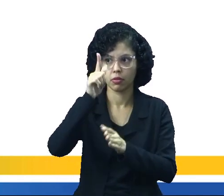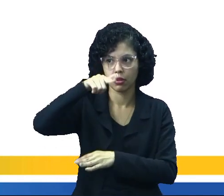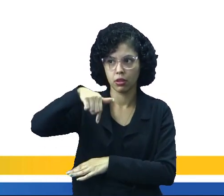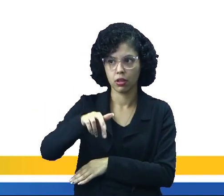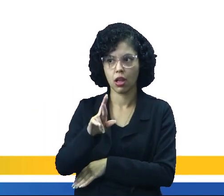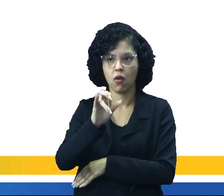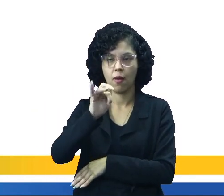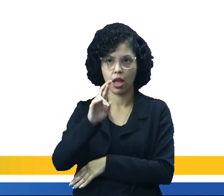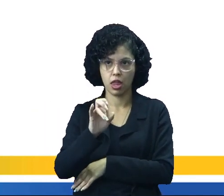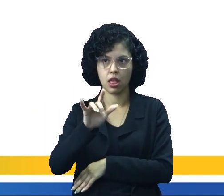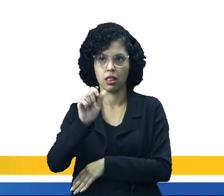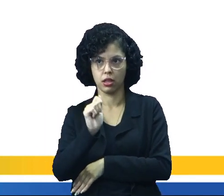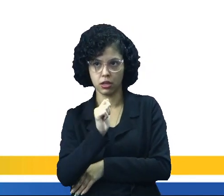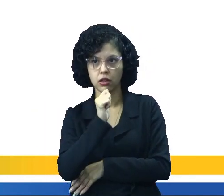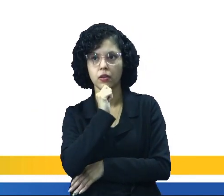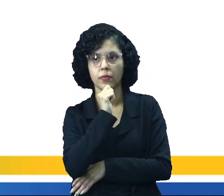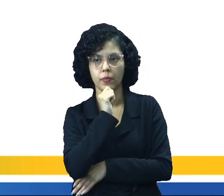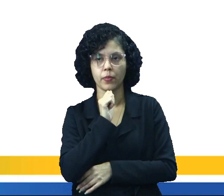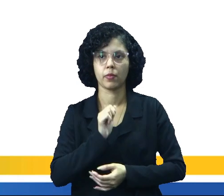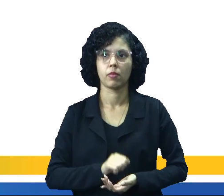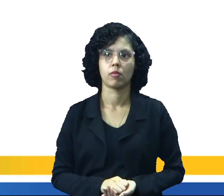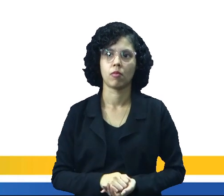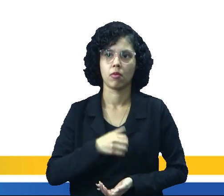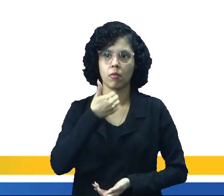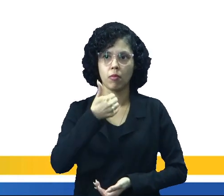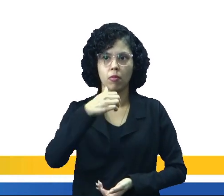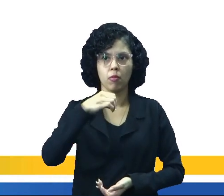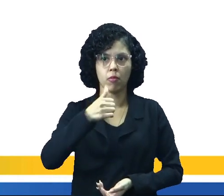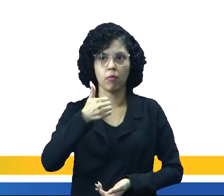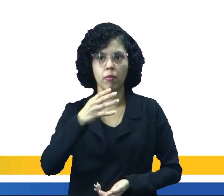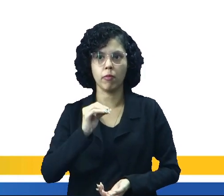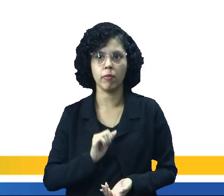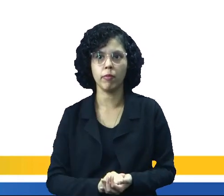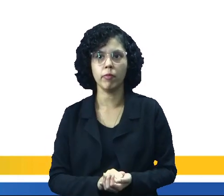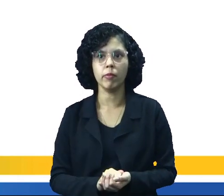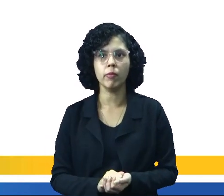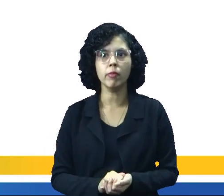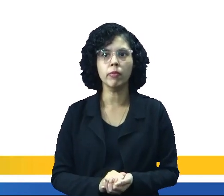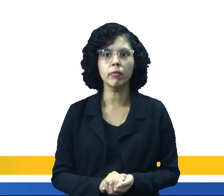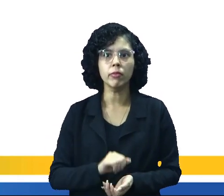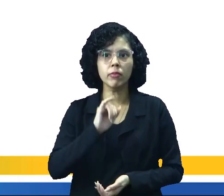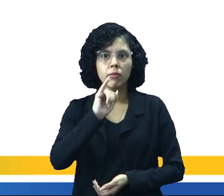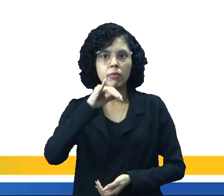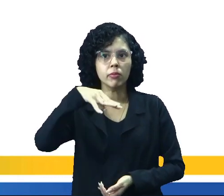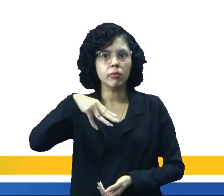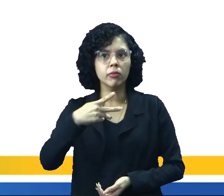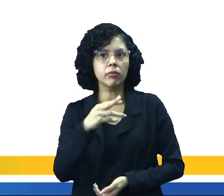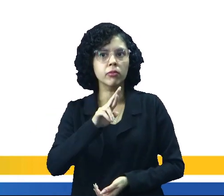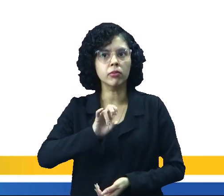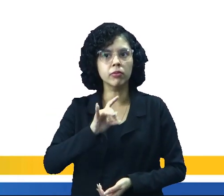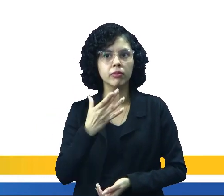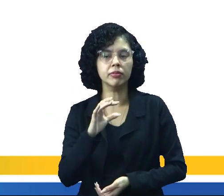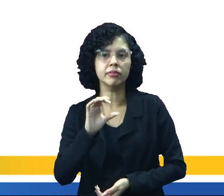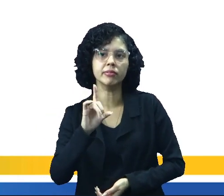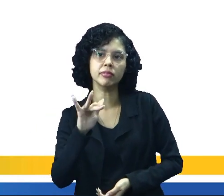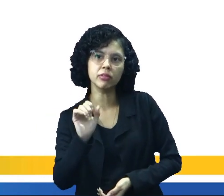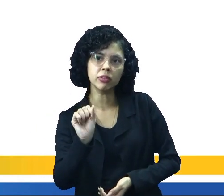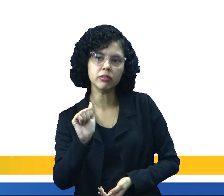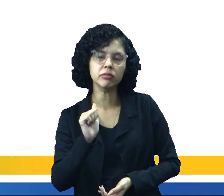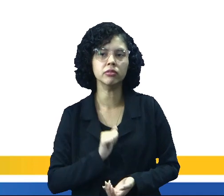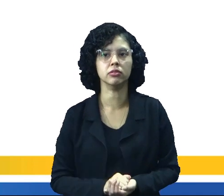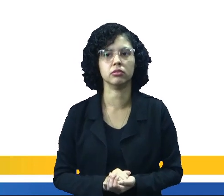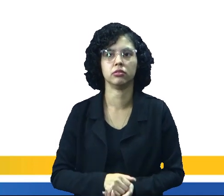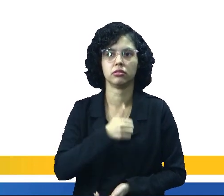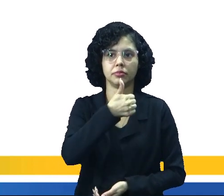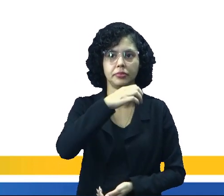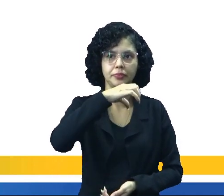de 1910 e a série Improvisações de 1909 a